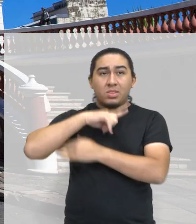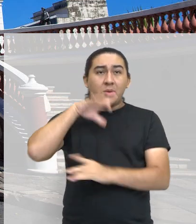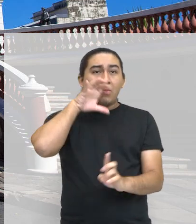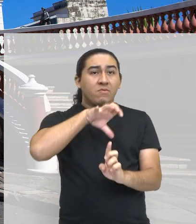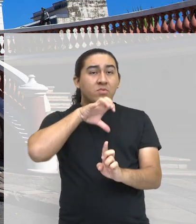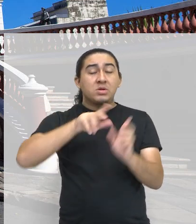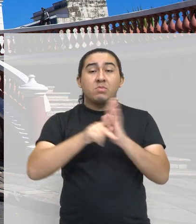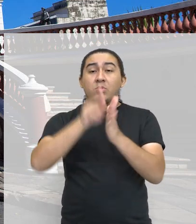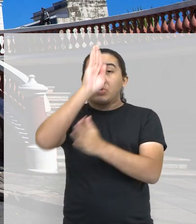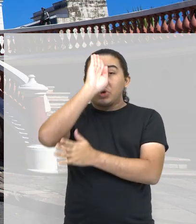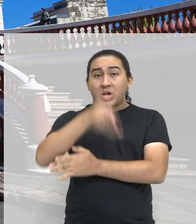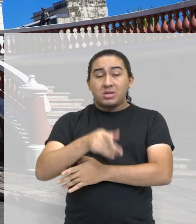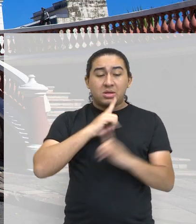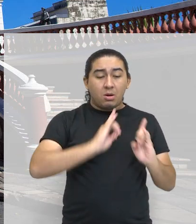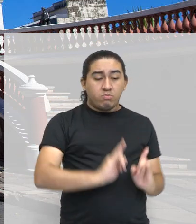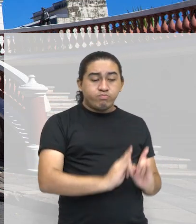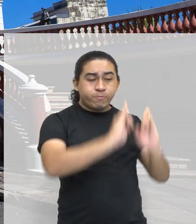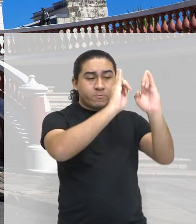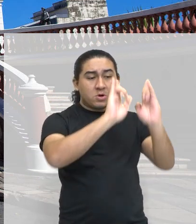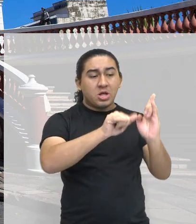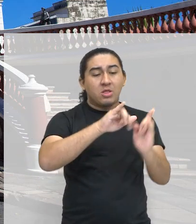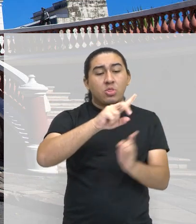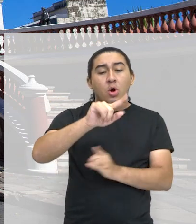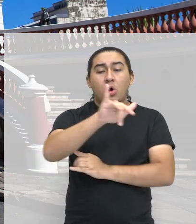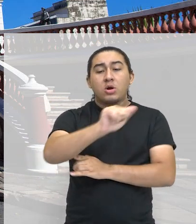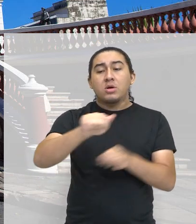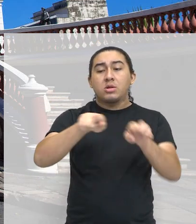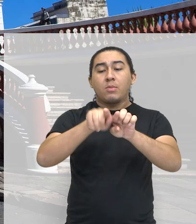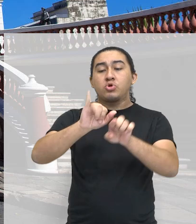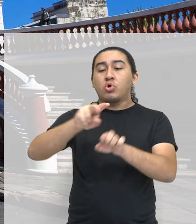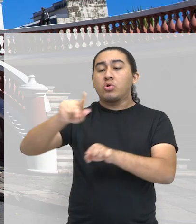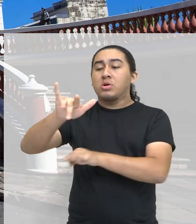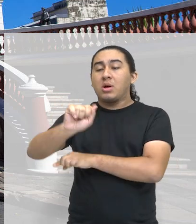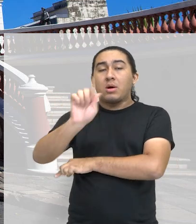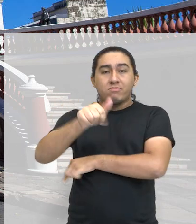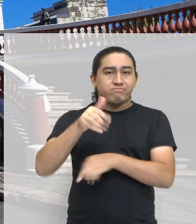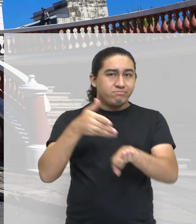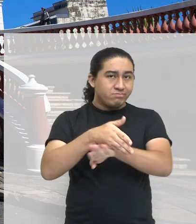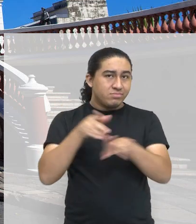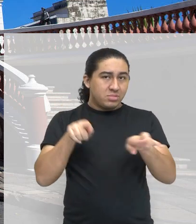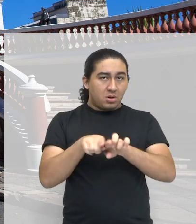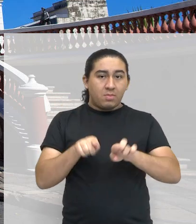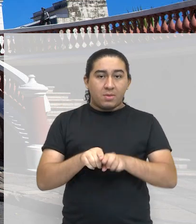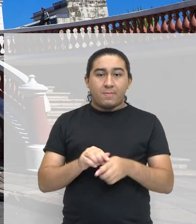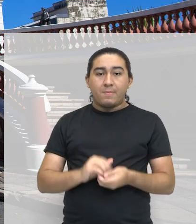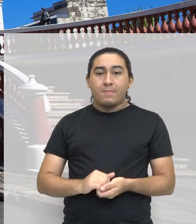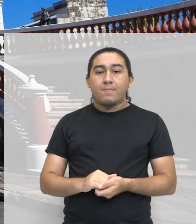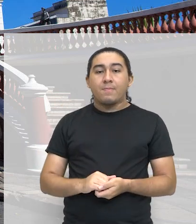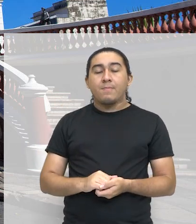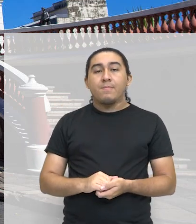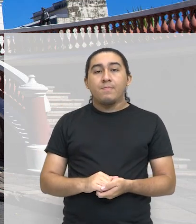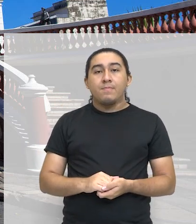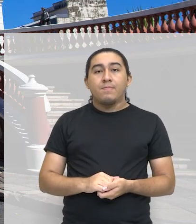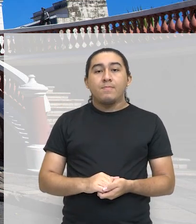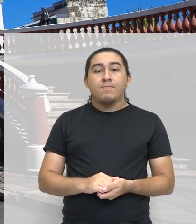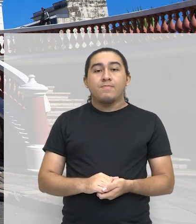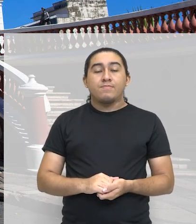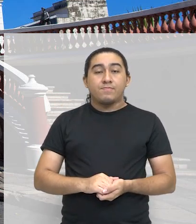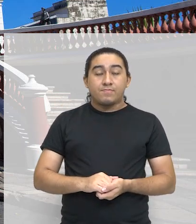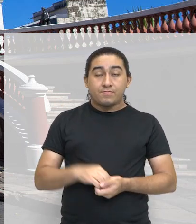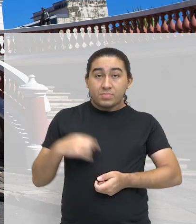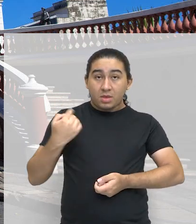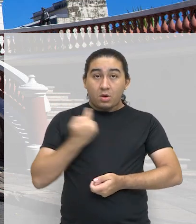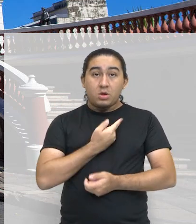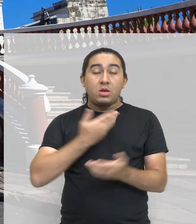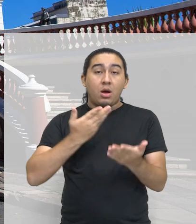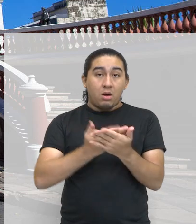uma influência, as colunas dóricas, jônicas estão ali inseridas, e no andar, né, no decorrer da nossa